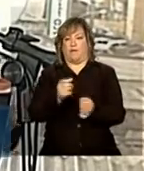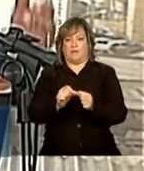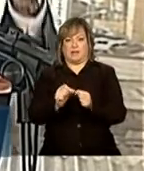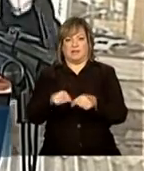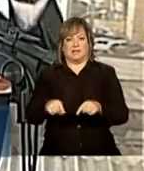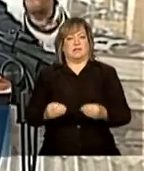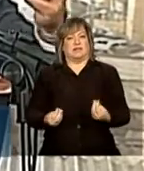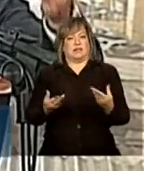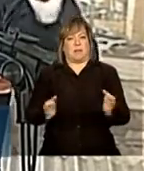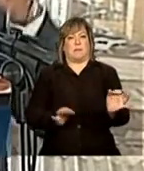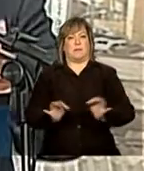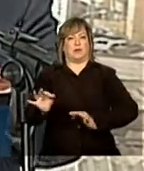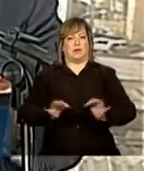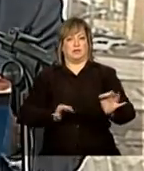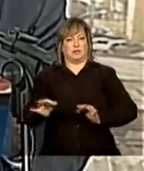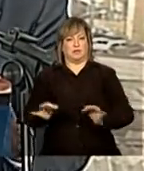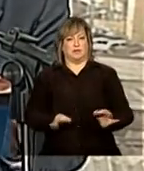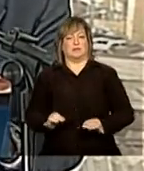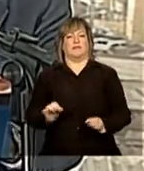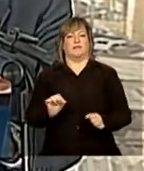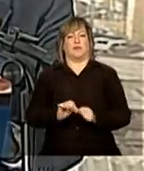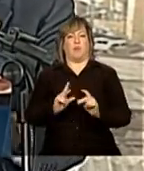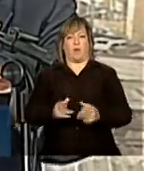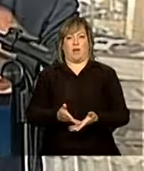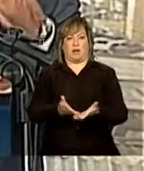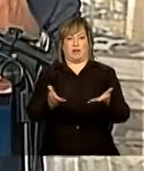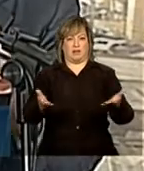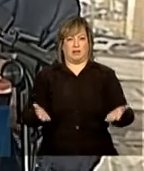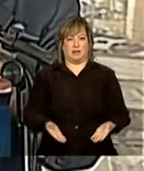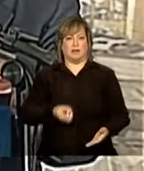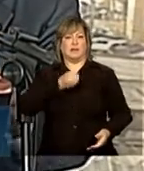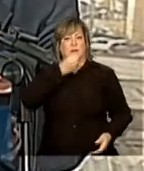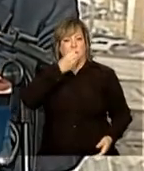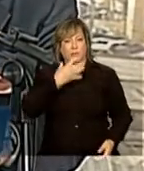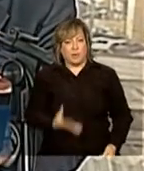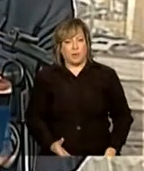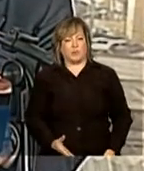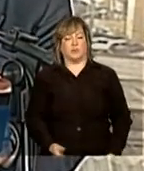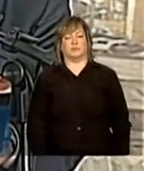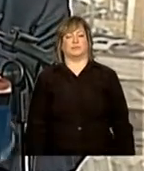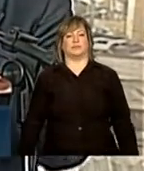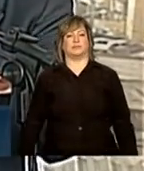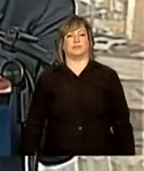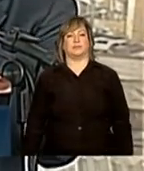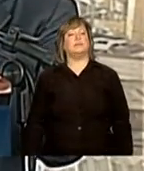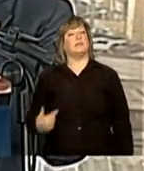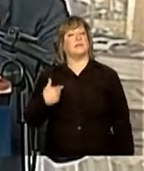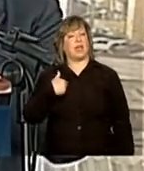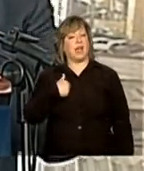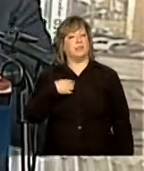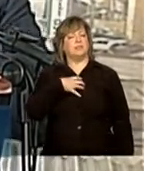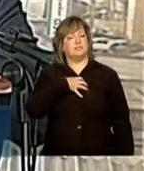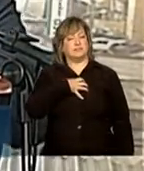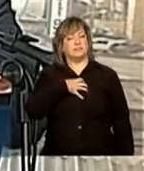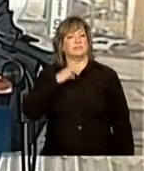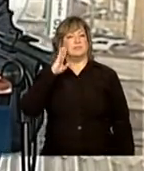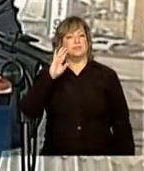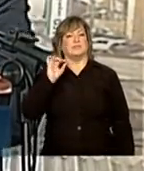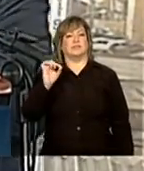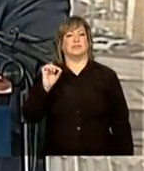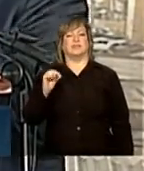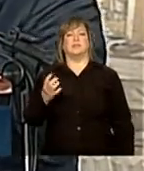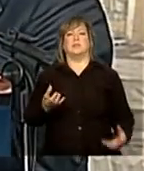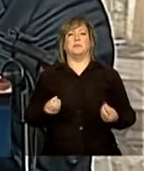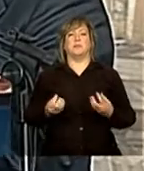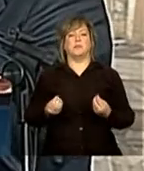possível entregar um projeto como este que aqui estamos entregando com essa envergadura. Eu, particularmente, presidente, me